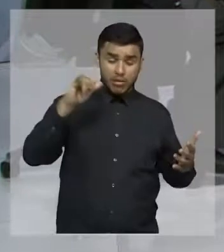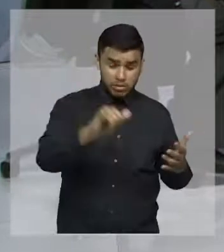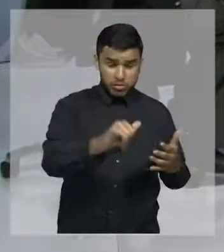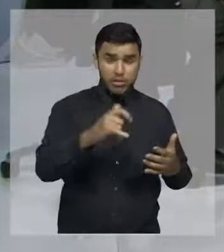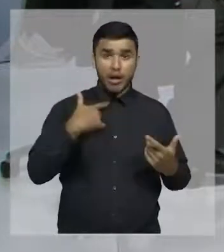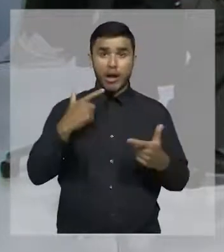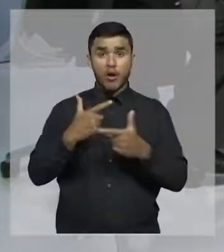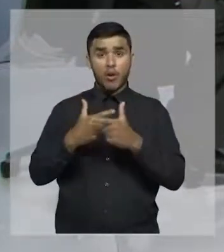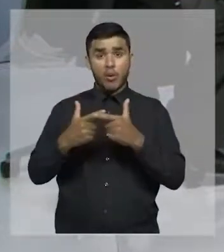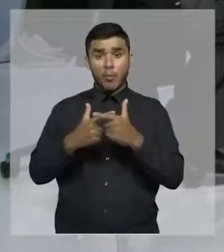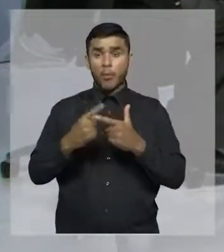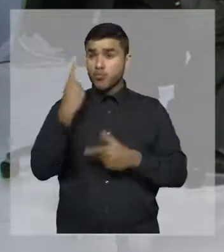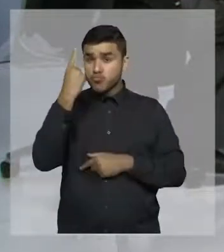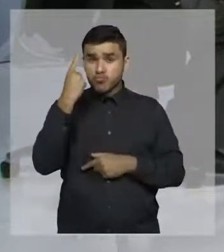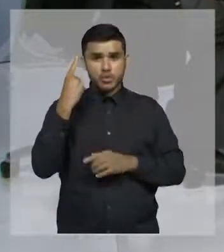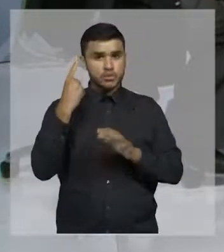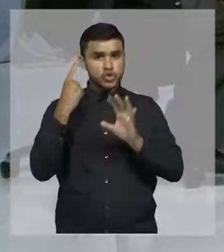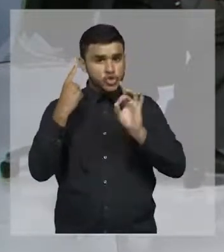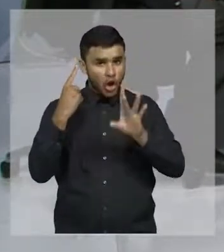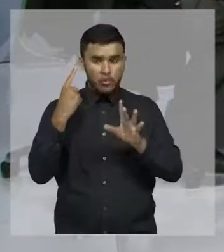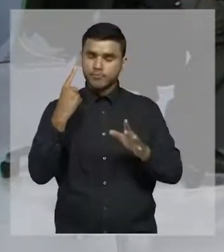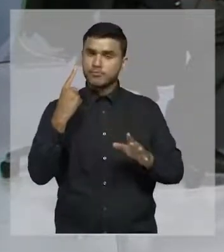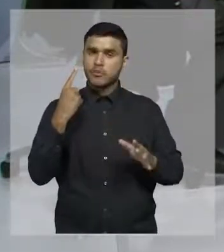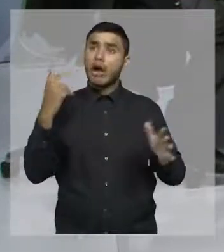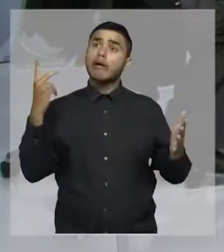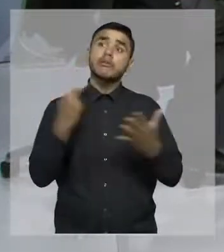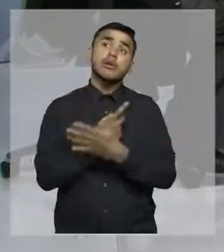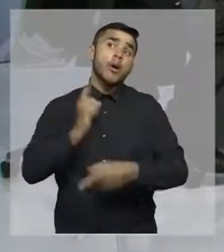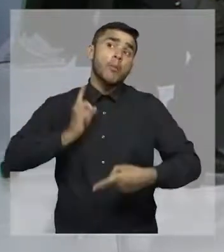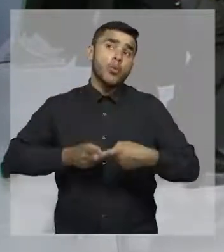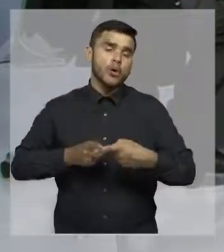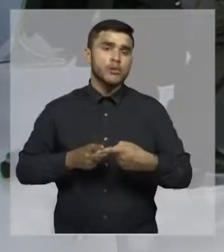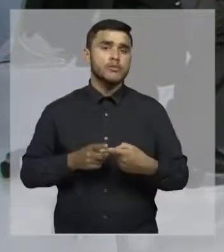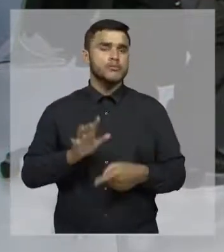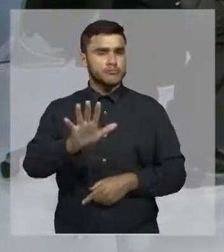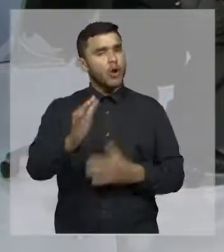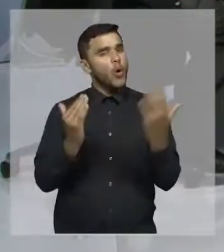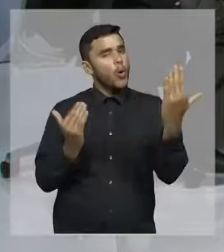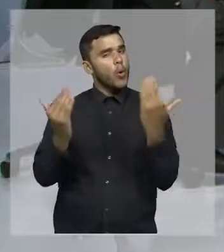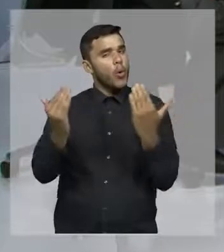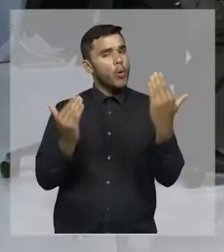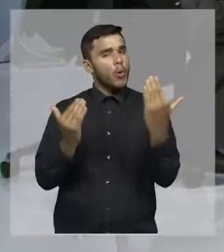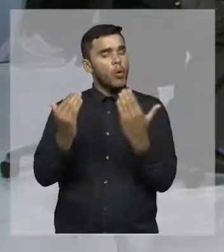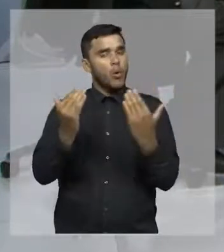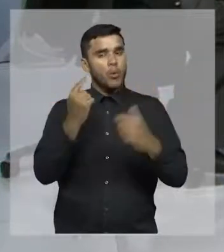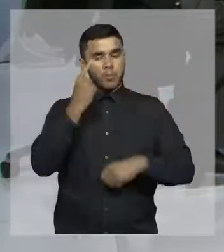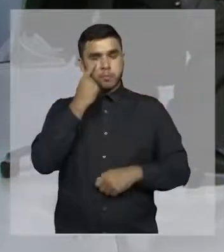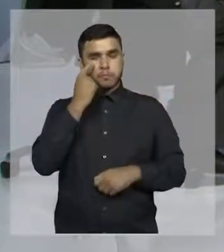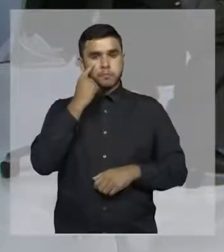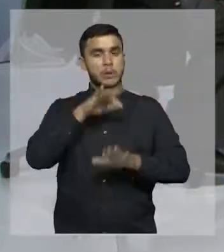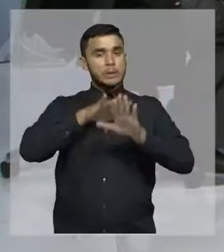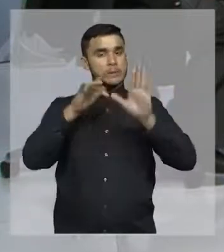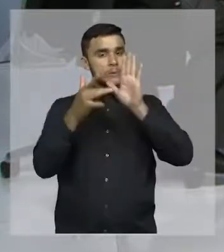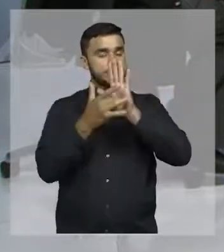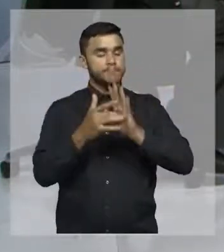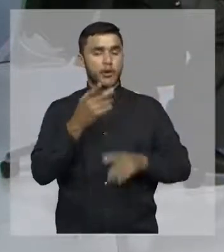coleção de erros que o Brasil vem cometendo ao longo de muitos anos. Nós tínhamos um programa aí de